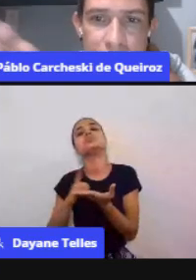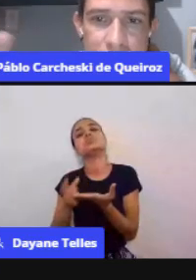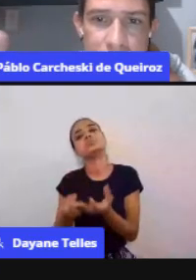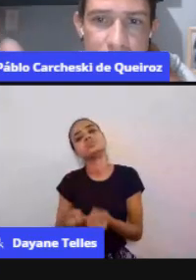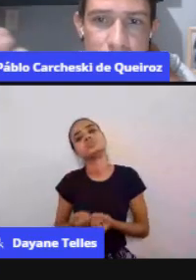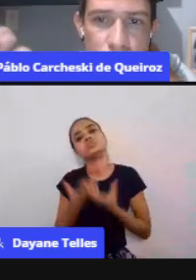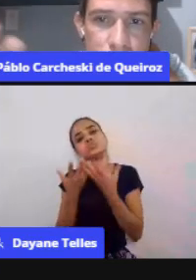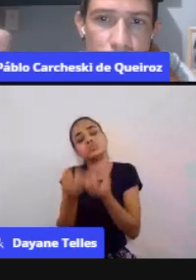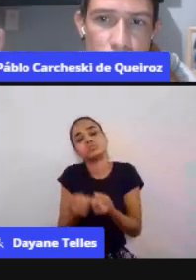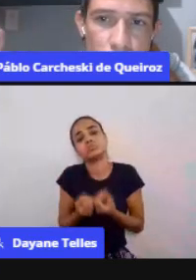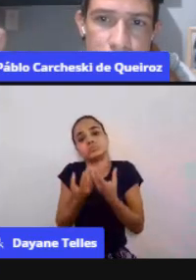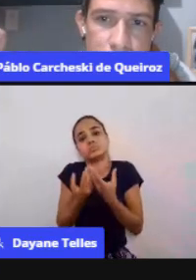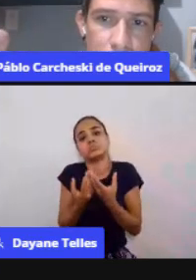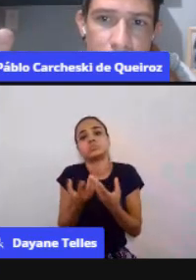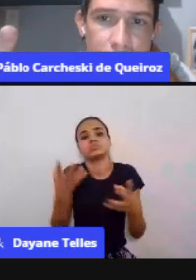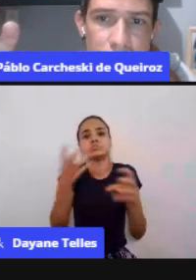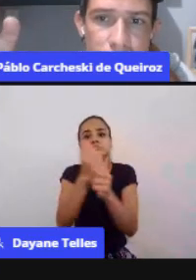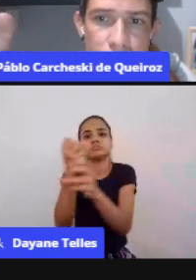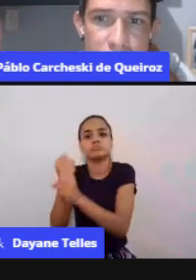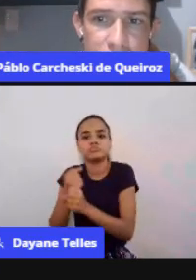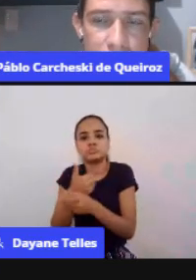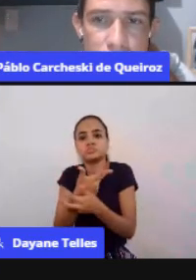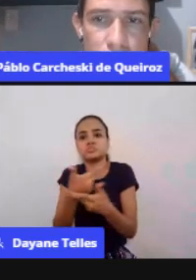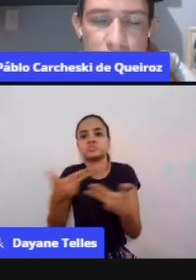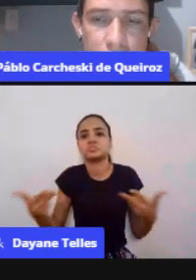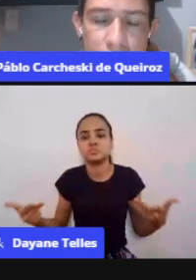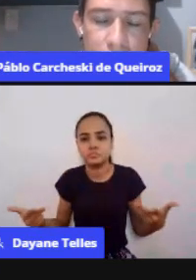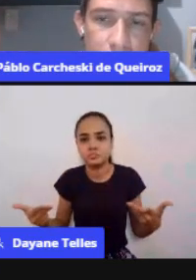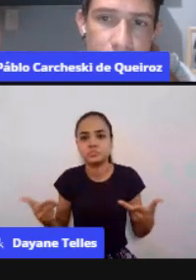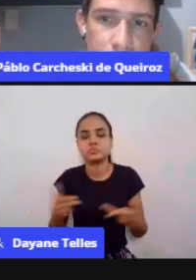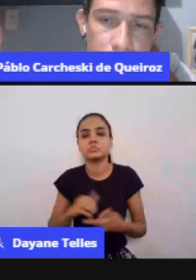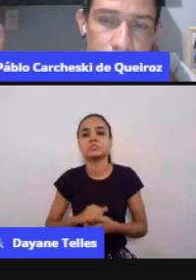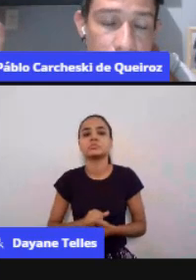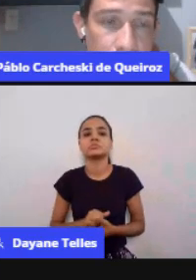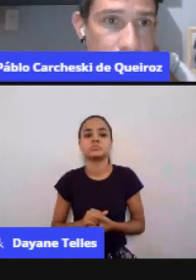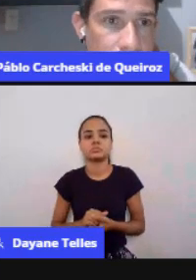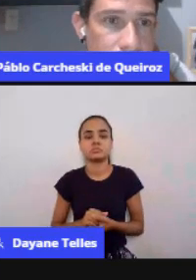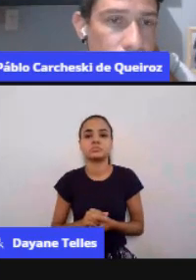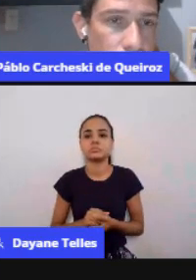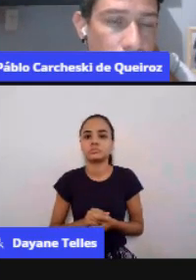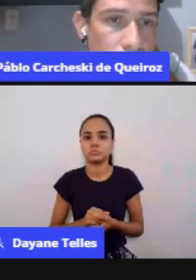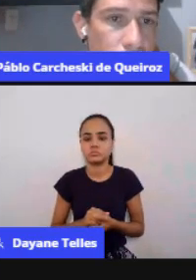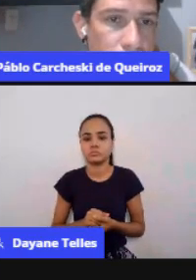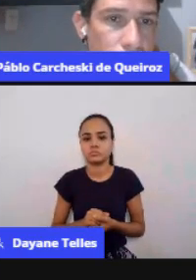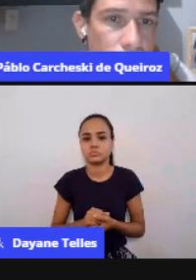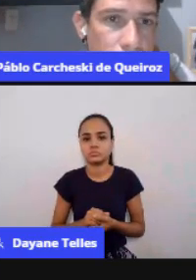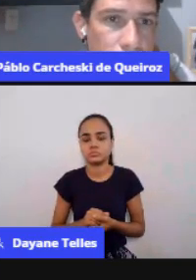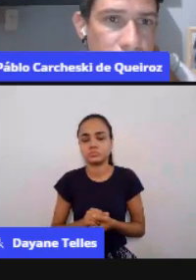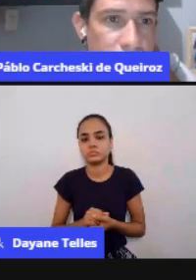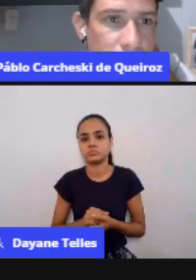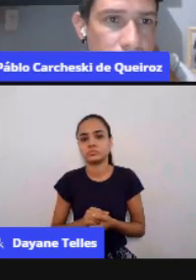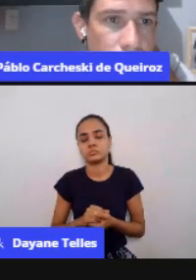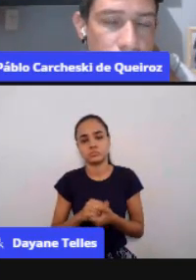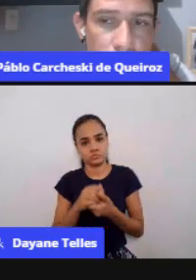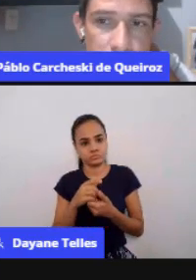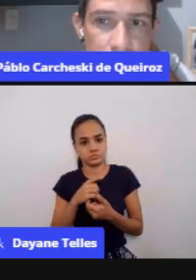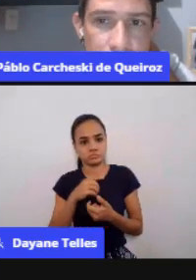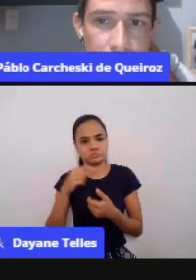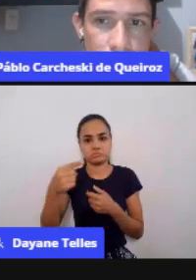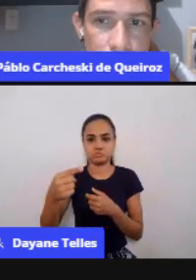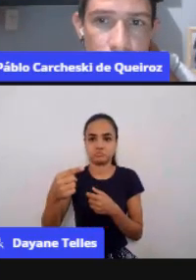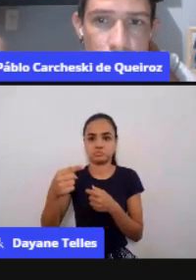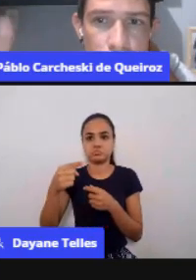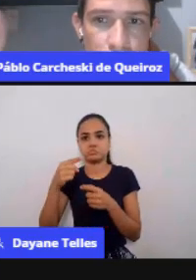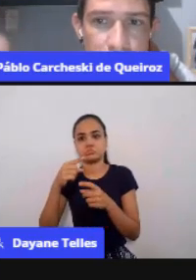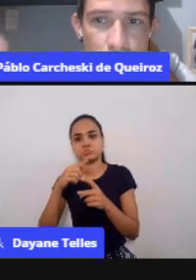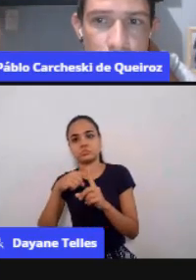a habilidades que tratam de volumes, elas vão sendo trabalhadas nos 4 anos dos anos finais do ensino